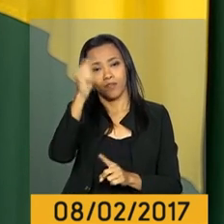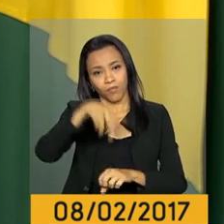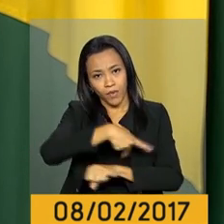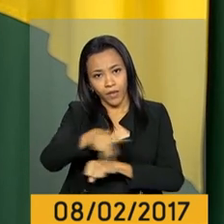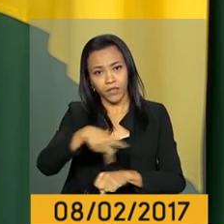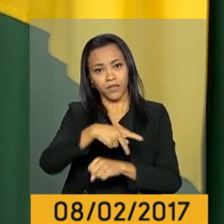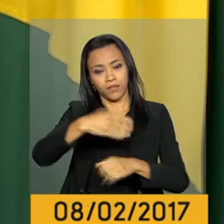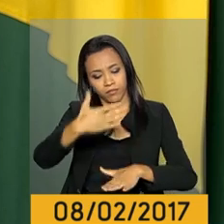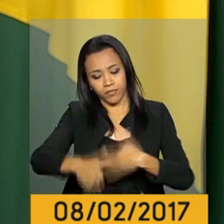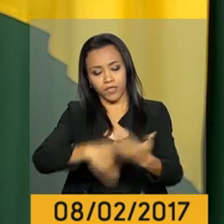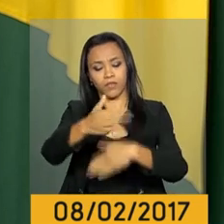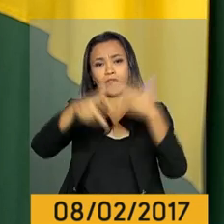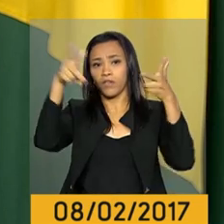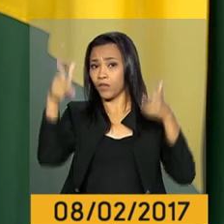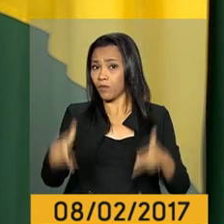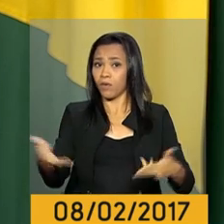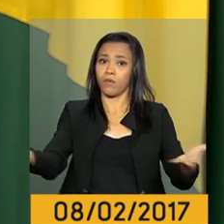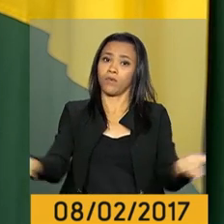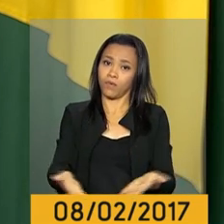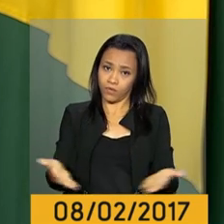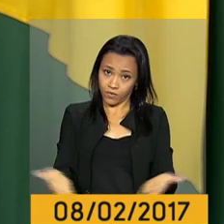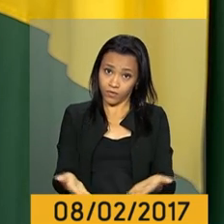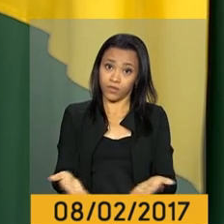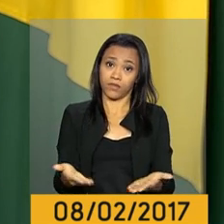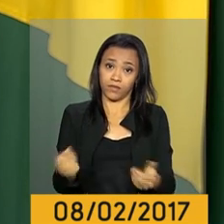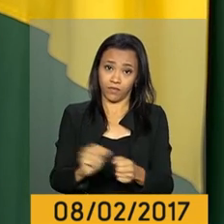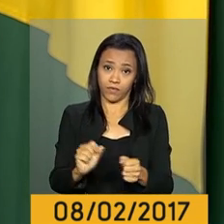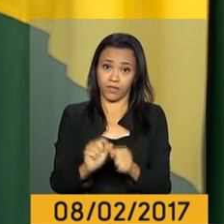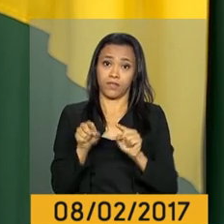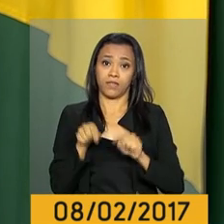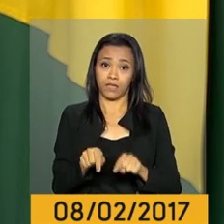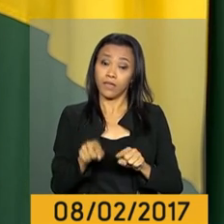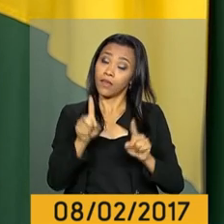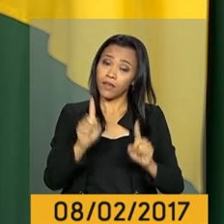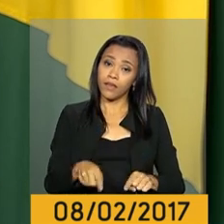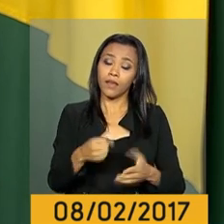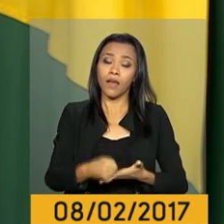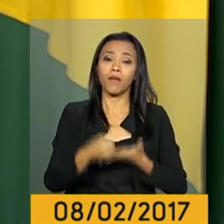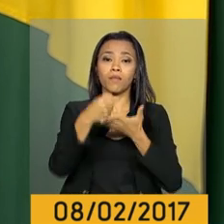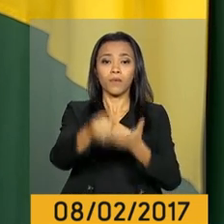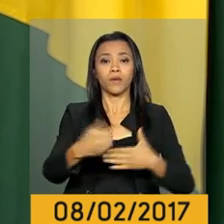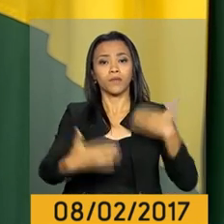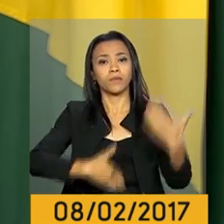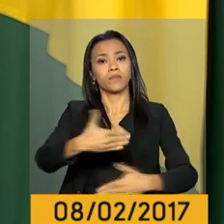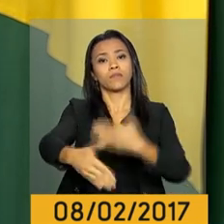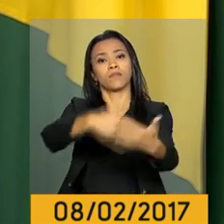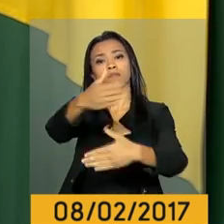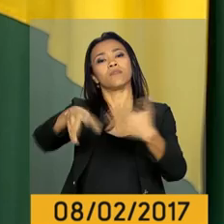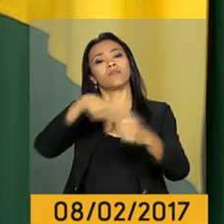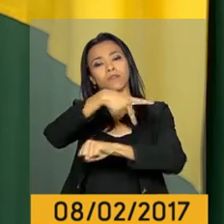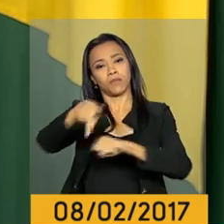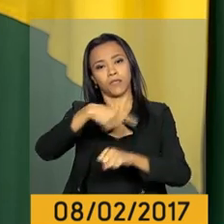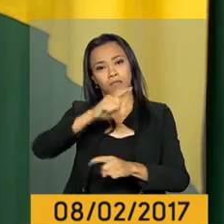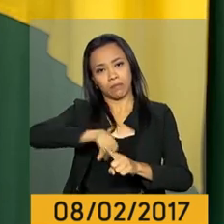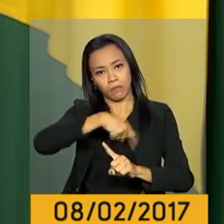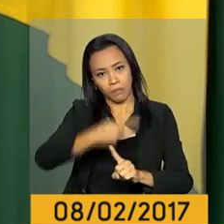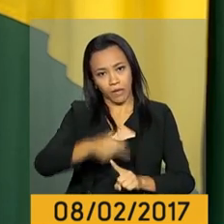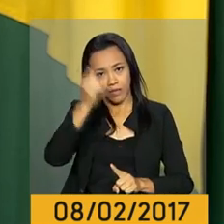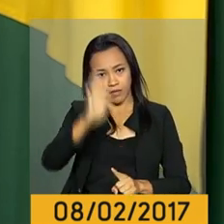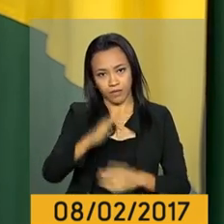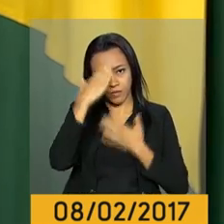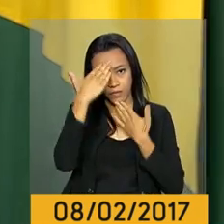crescer como este ato que hoje praticamos faz o Brasil desenvolvesse cada vez mais